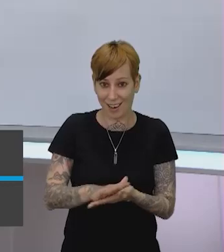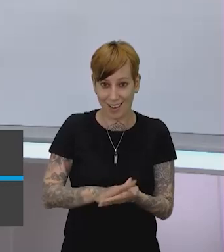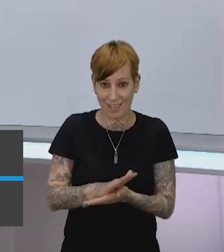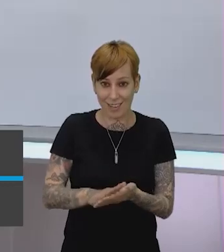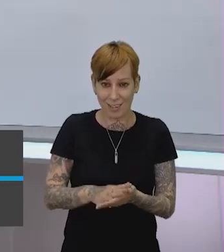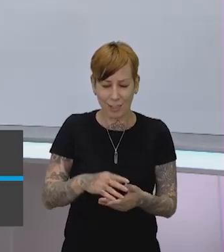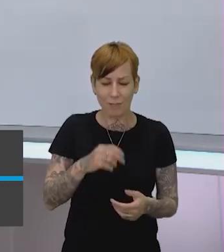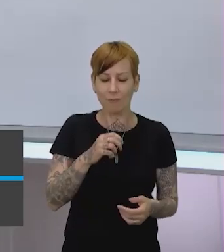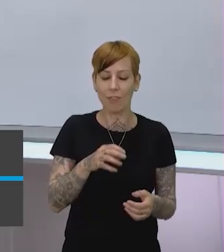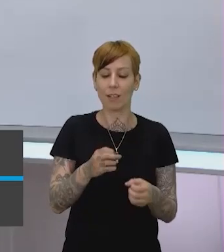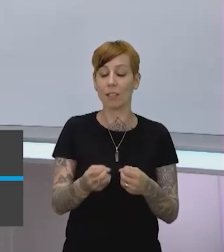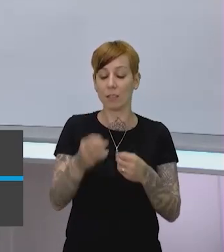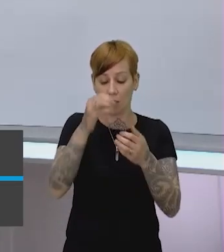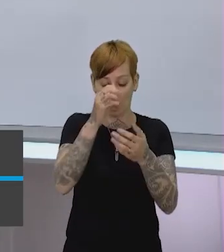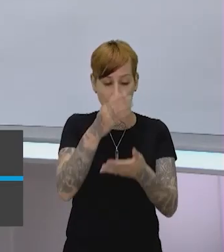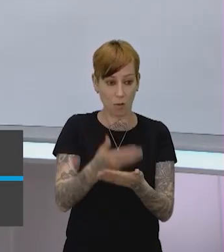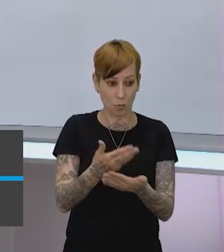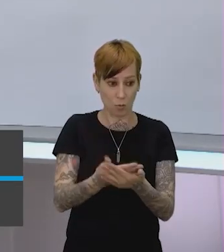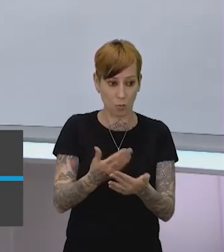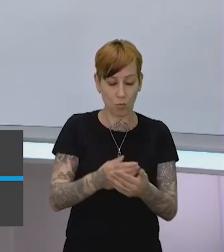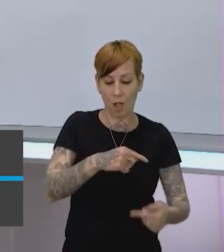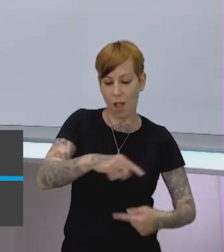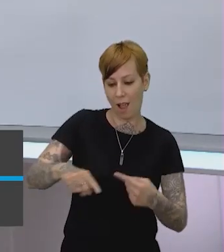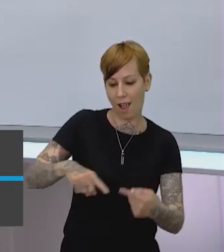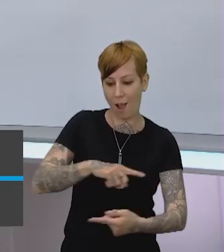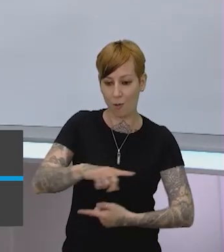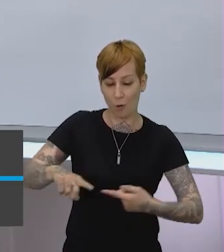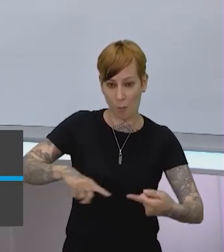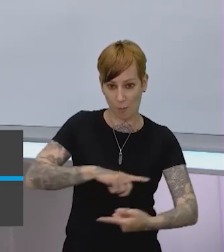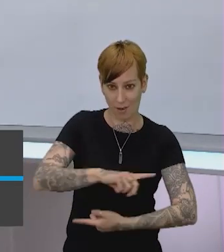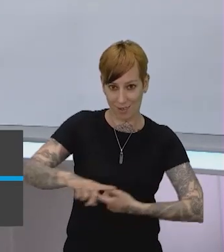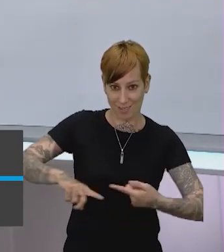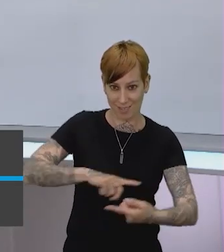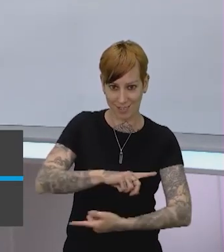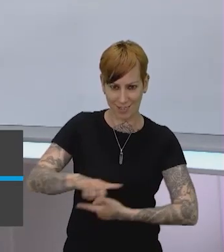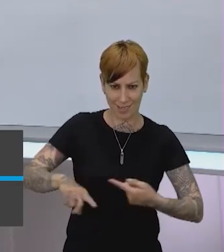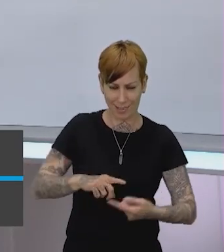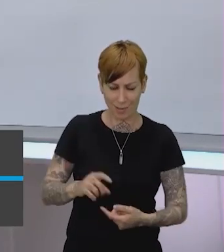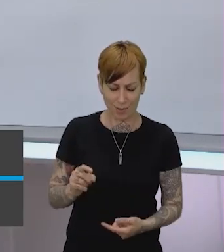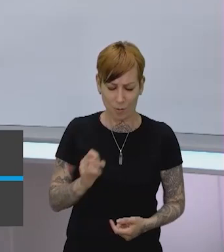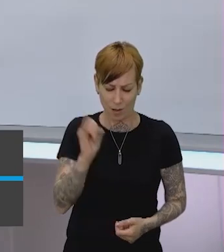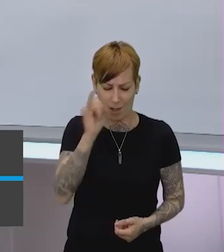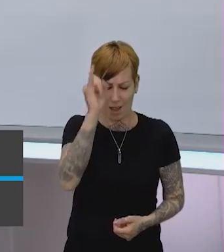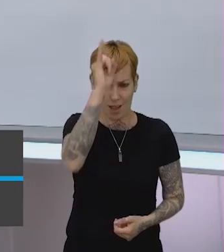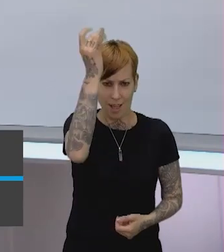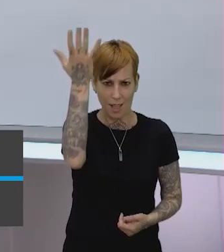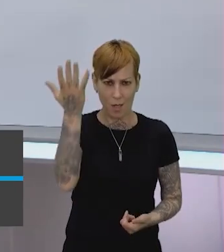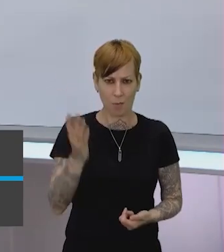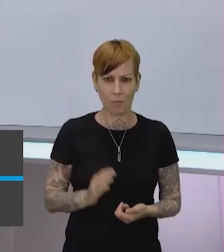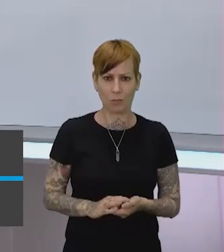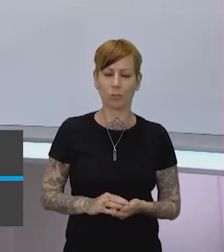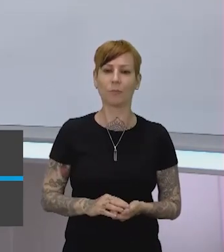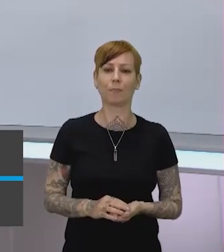da globalização, tá certo? Então, a globalização é algo muito importante. Eu não quero já entregar